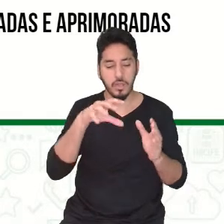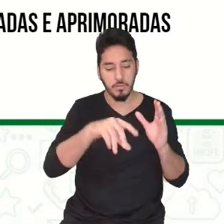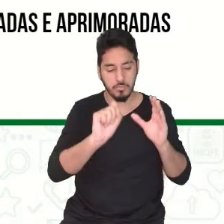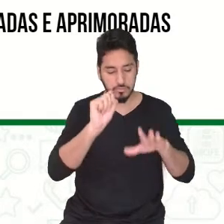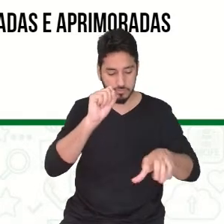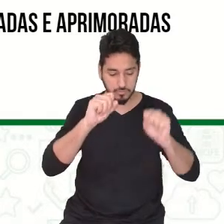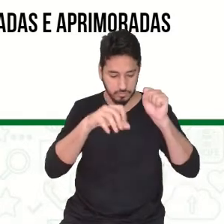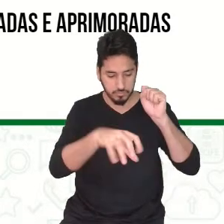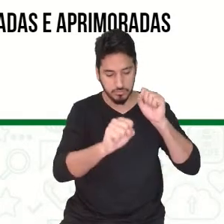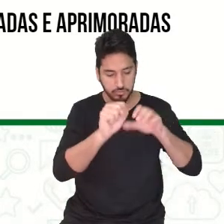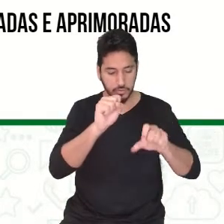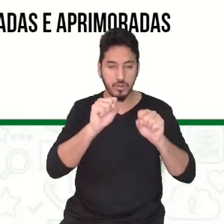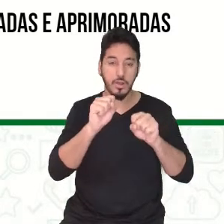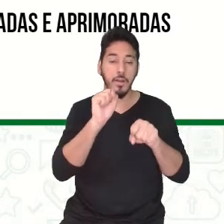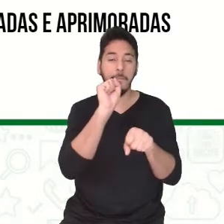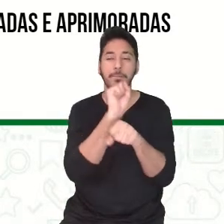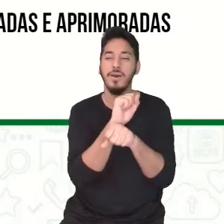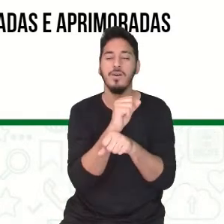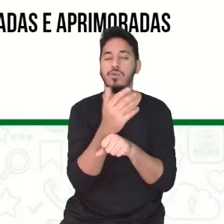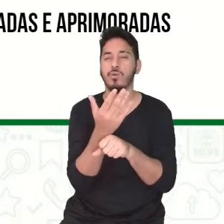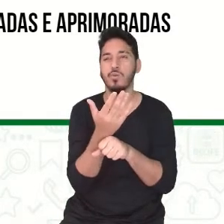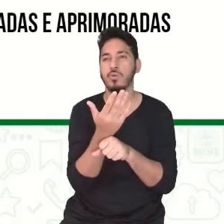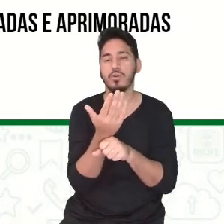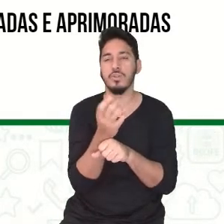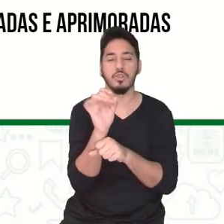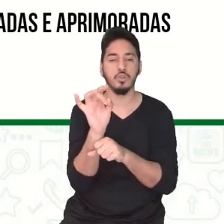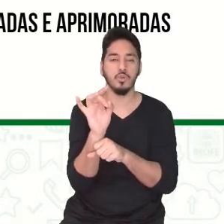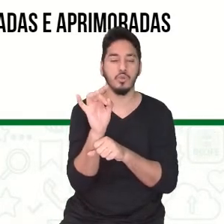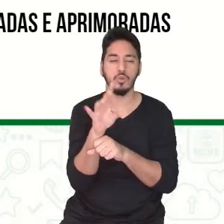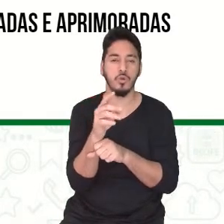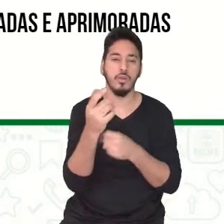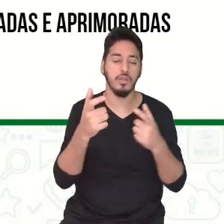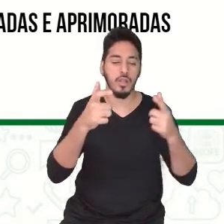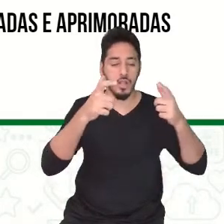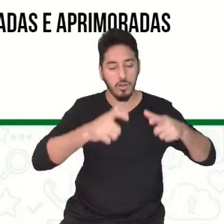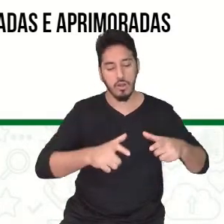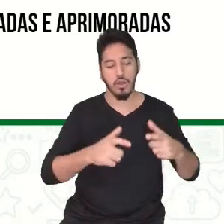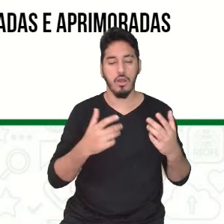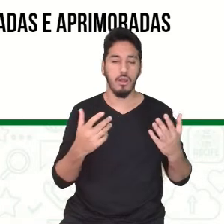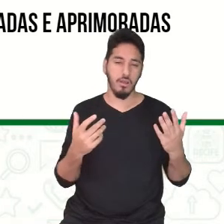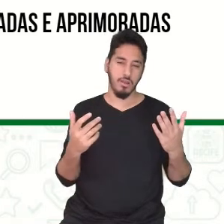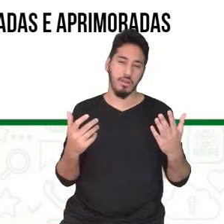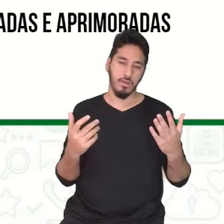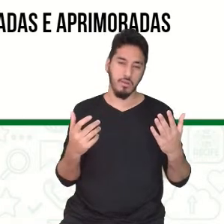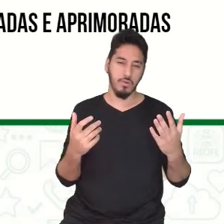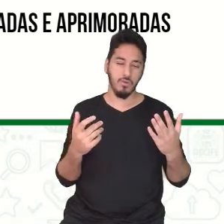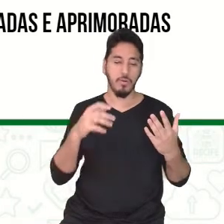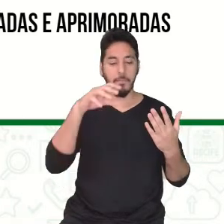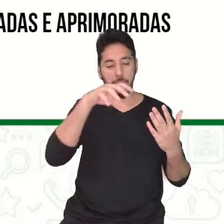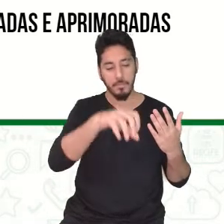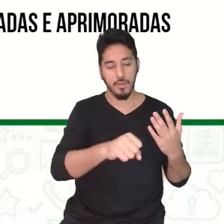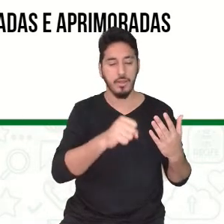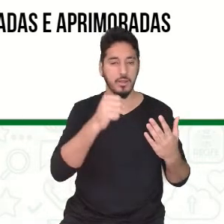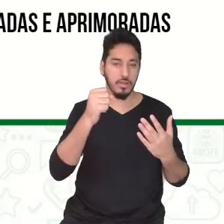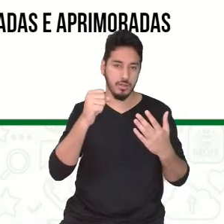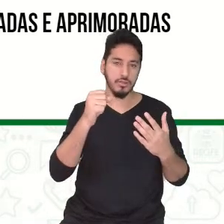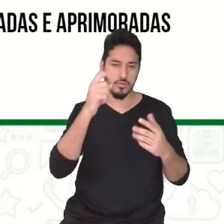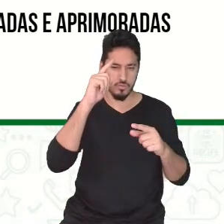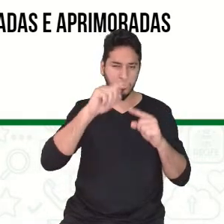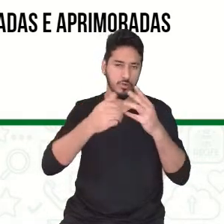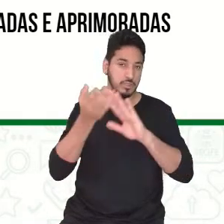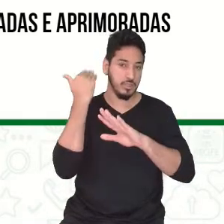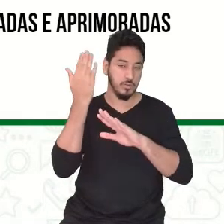né? Como a gente parou de estar somente naquele local, pegando nossos antepassados,